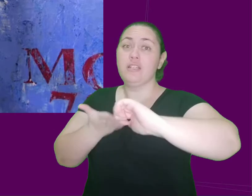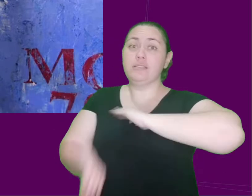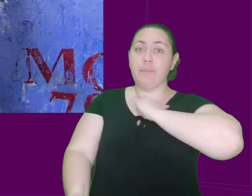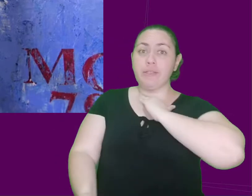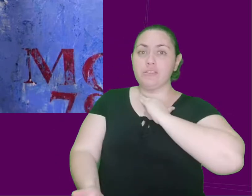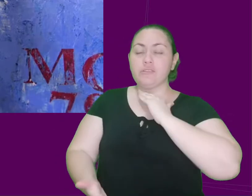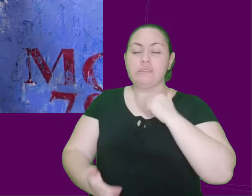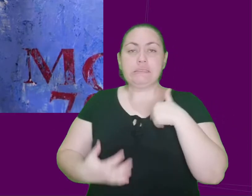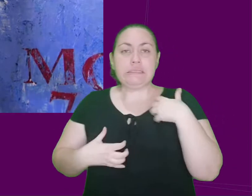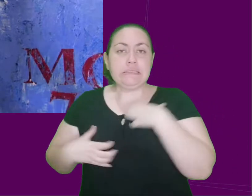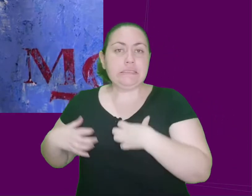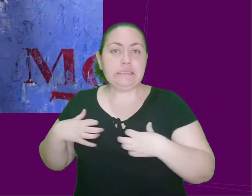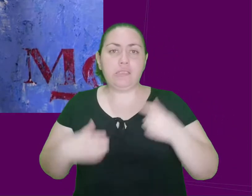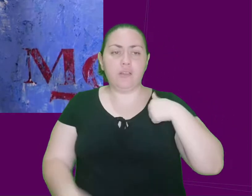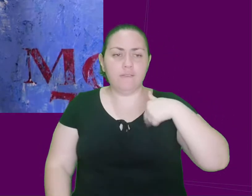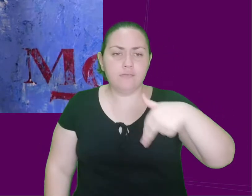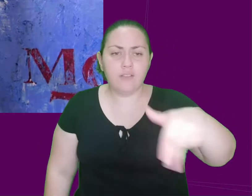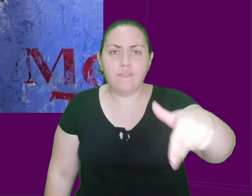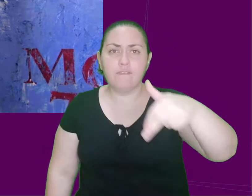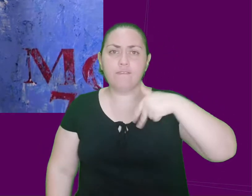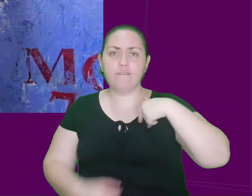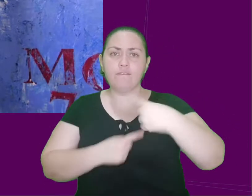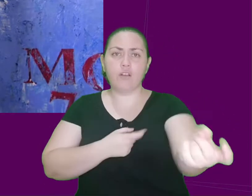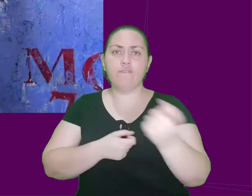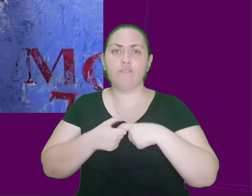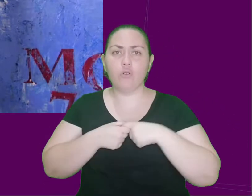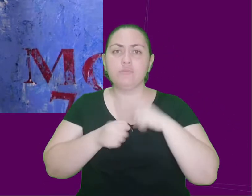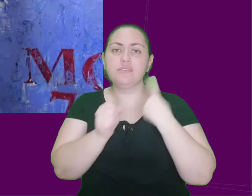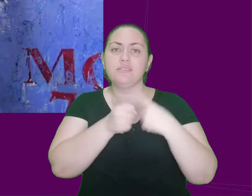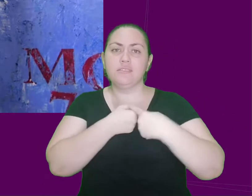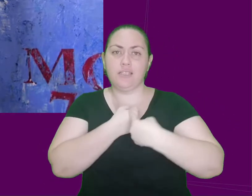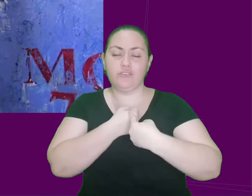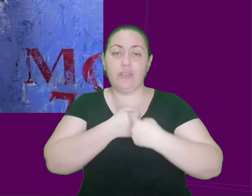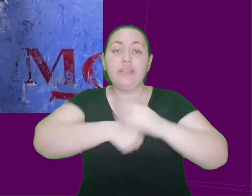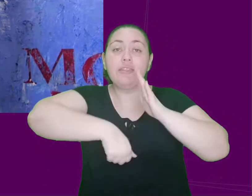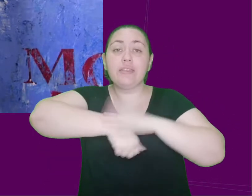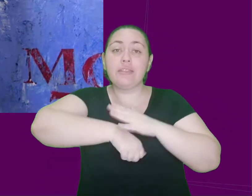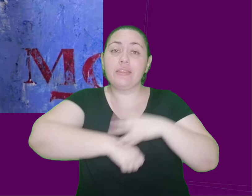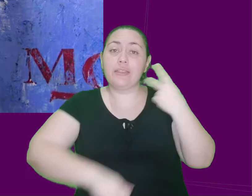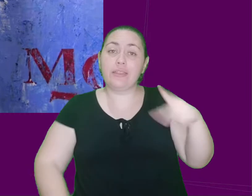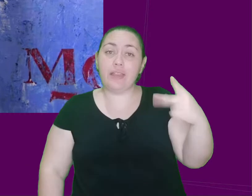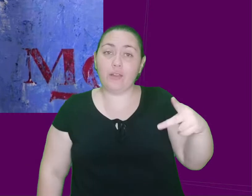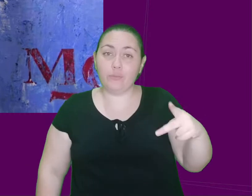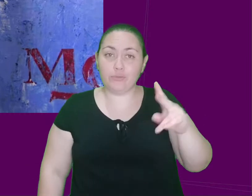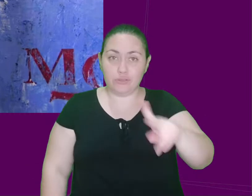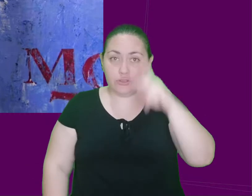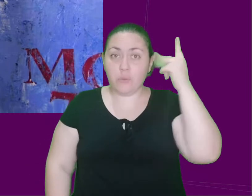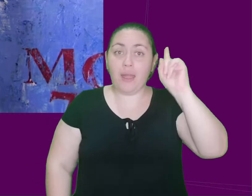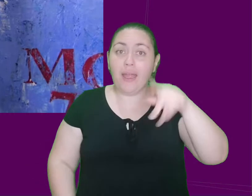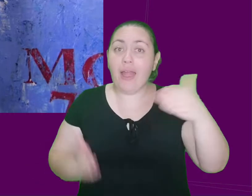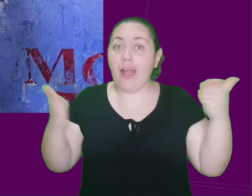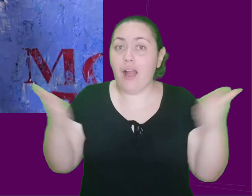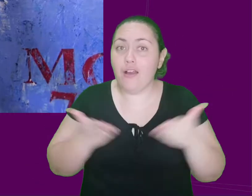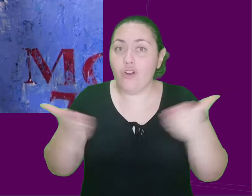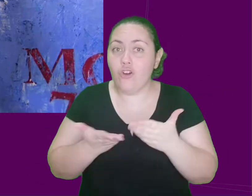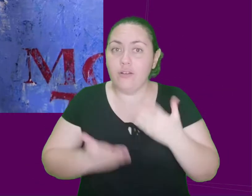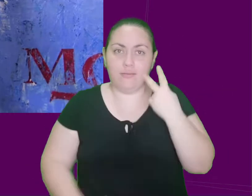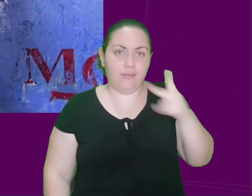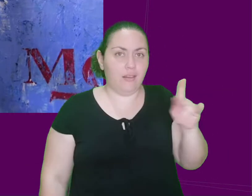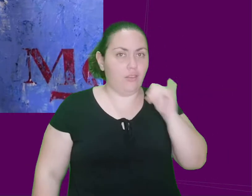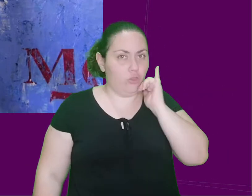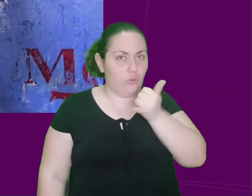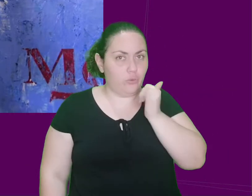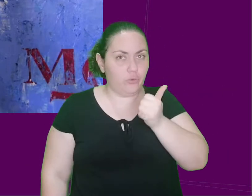fato acompanha suas idas e vindas pelas ruas da cidade. O tempo em que transcorre a história é o agora